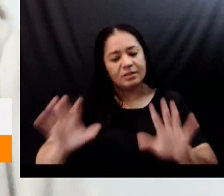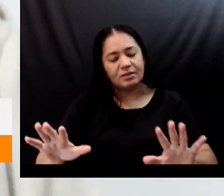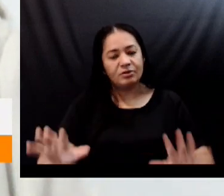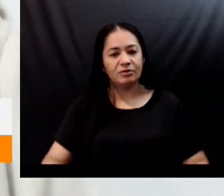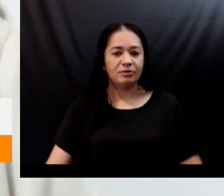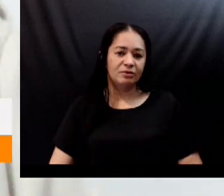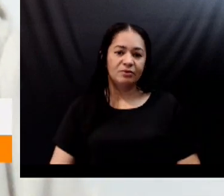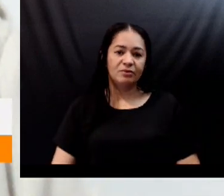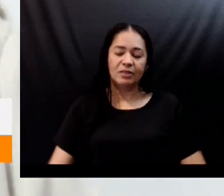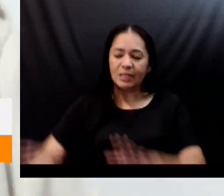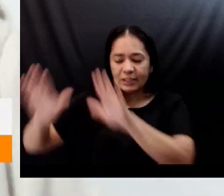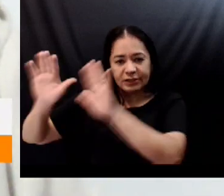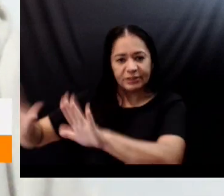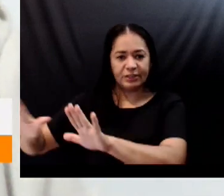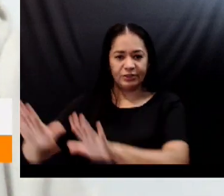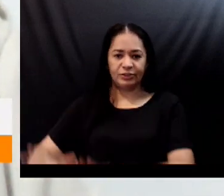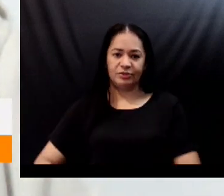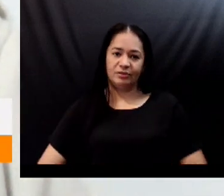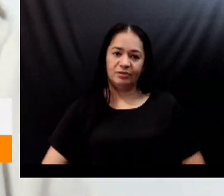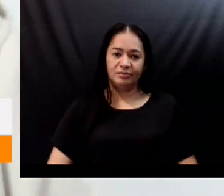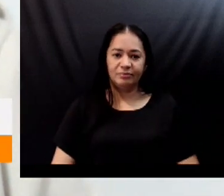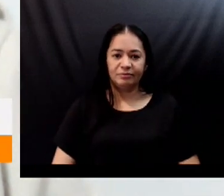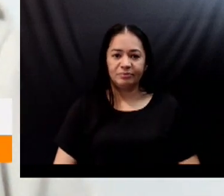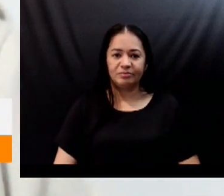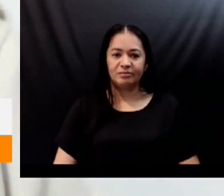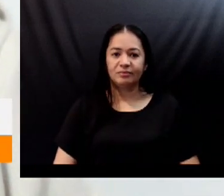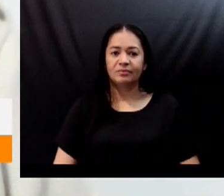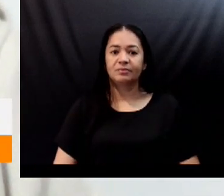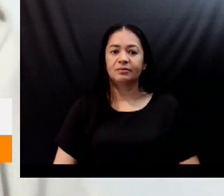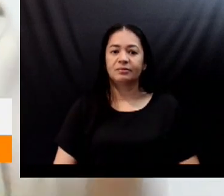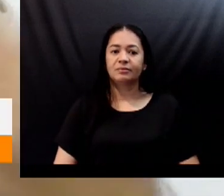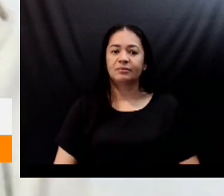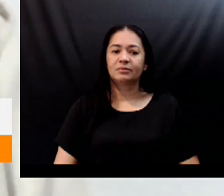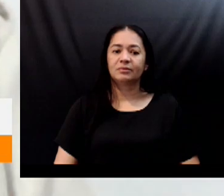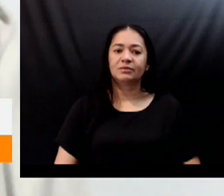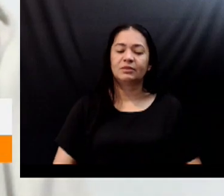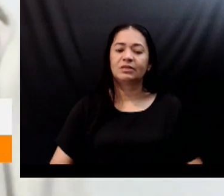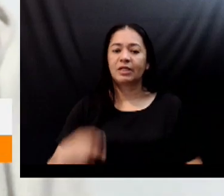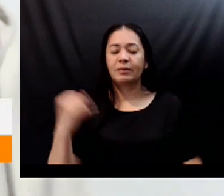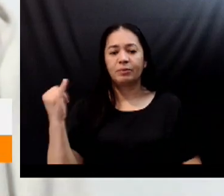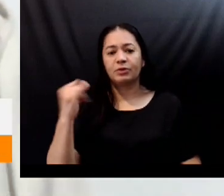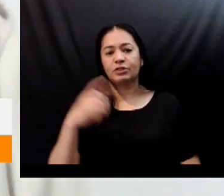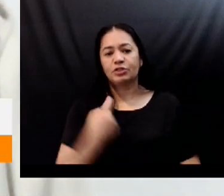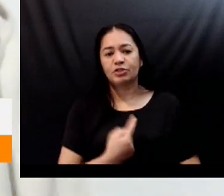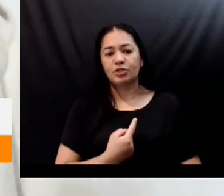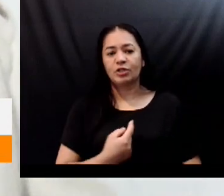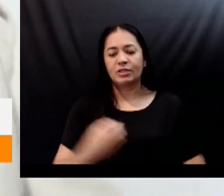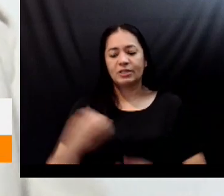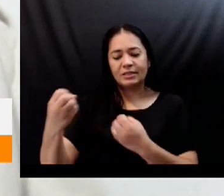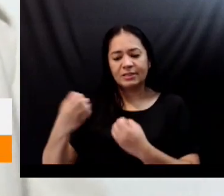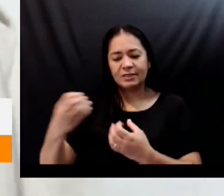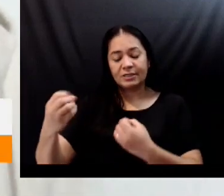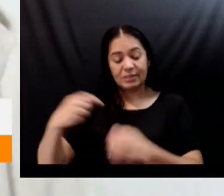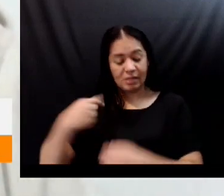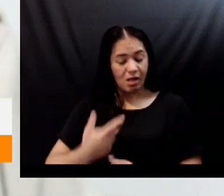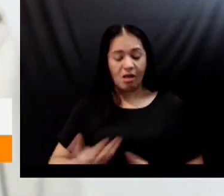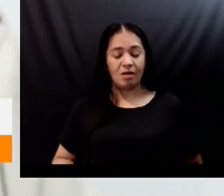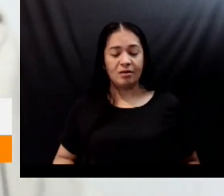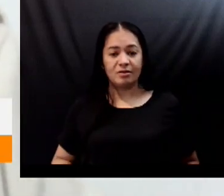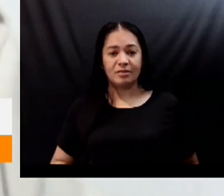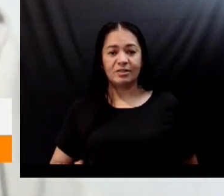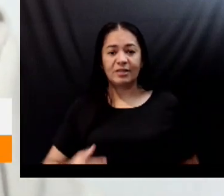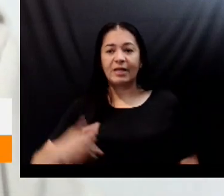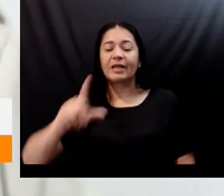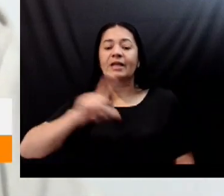ninguém vai entrar em óbito. Né? Então, é importante a gente ensinar a si mesmo que existia vida antes de